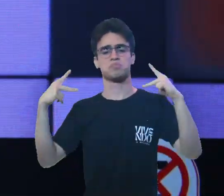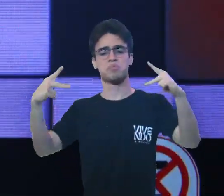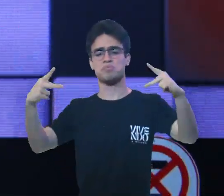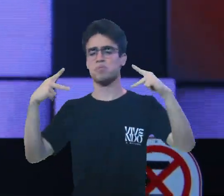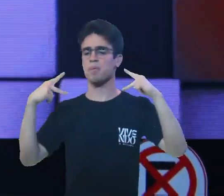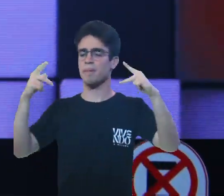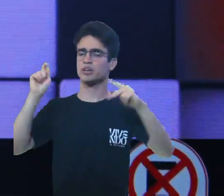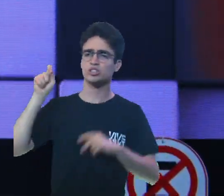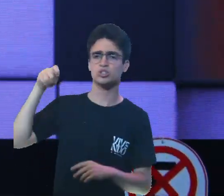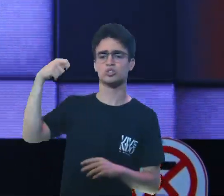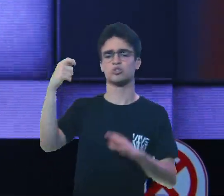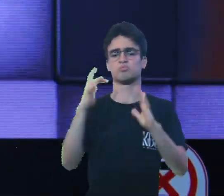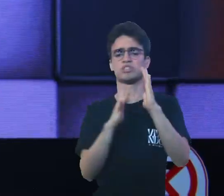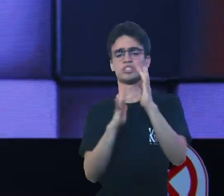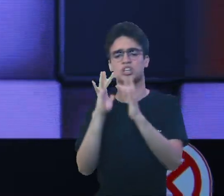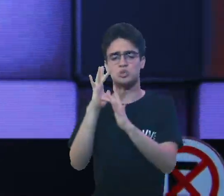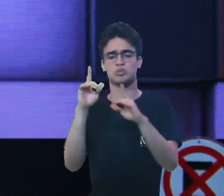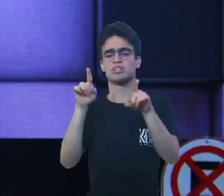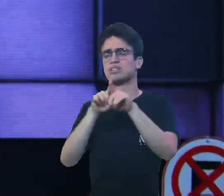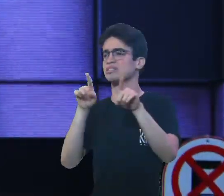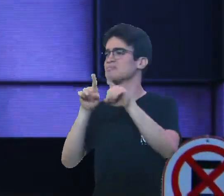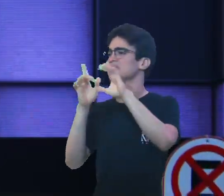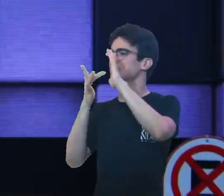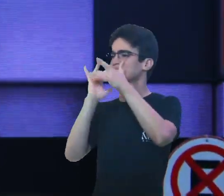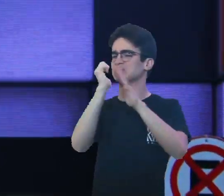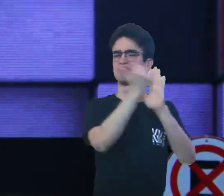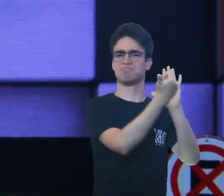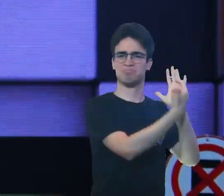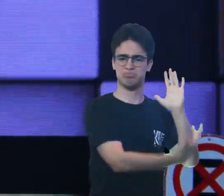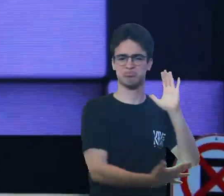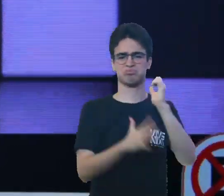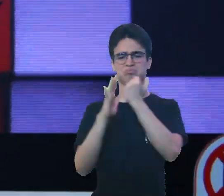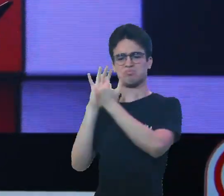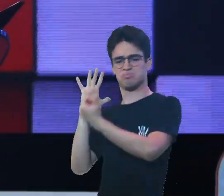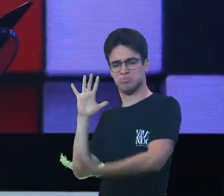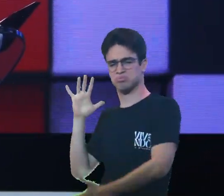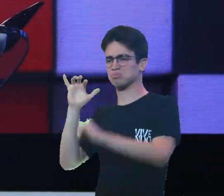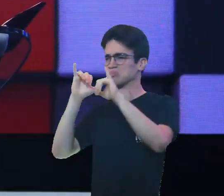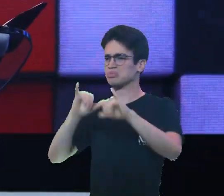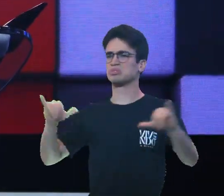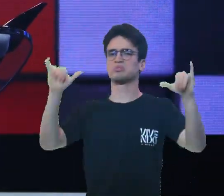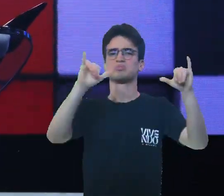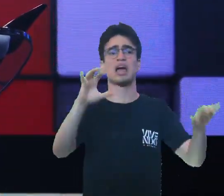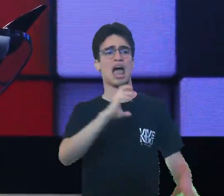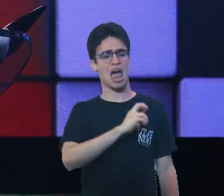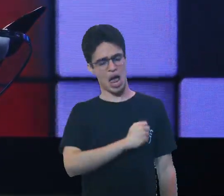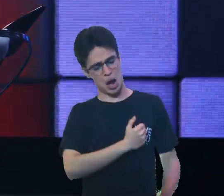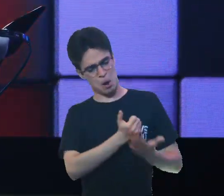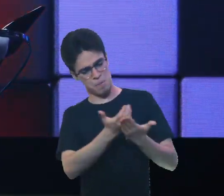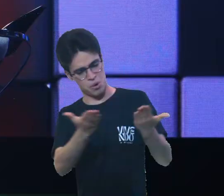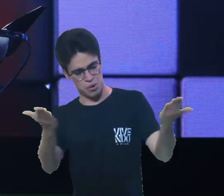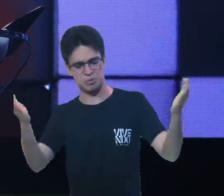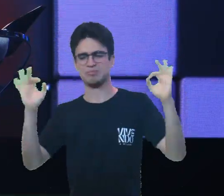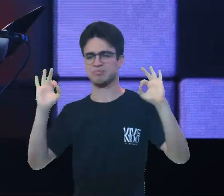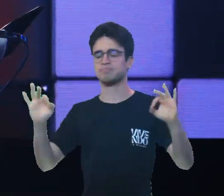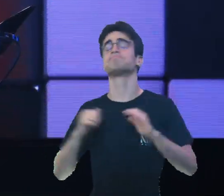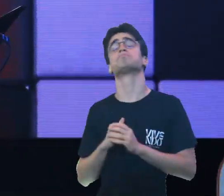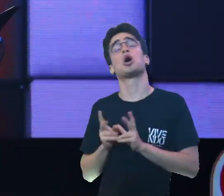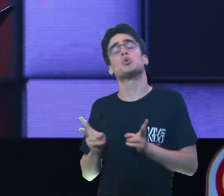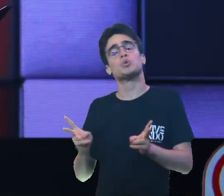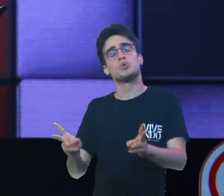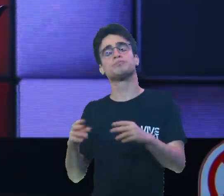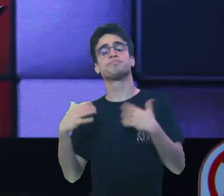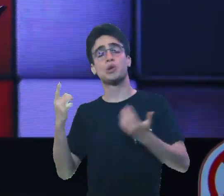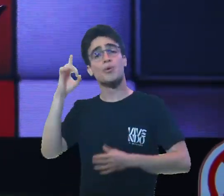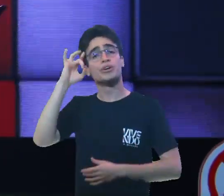e do trabalho de Jesus na cruz e de todo o amor que Jesus tem para derramar. Num dia pela manhã ele está saindo